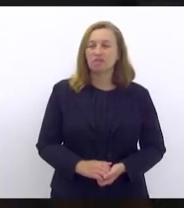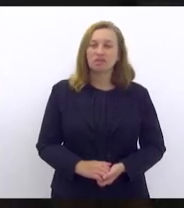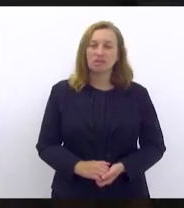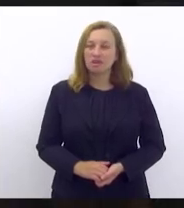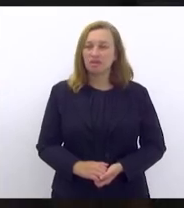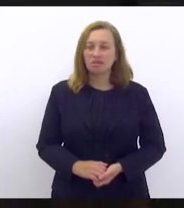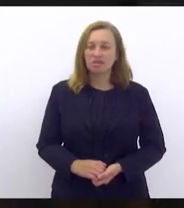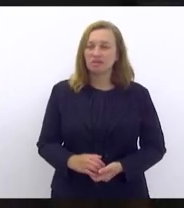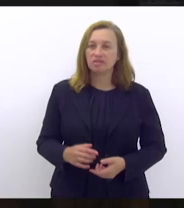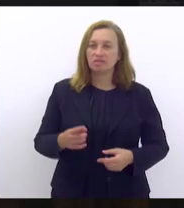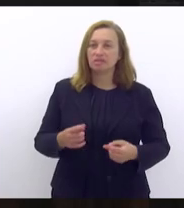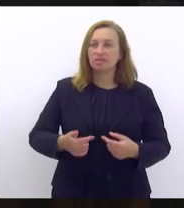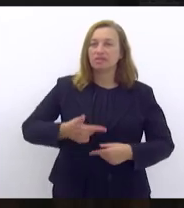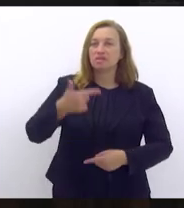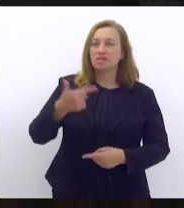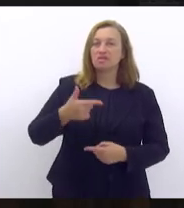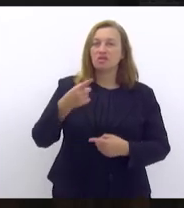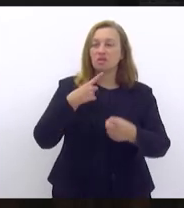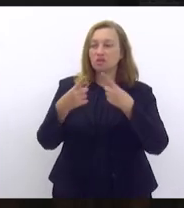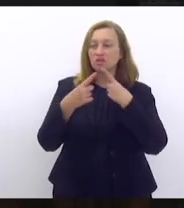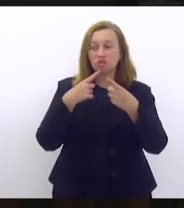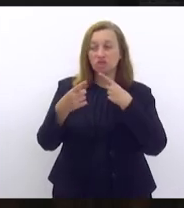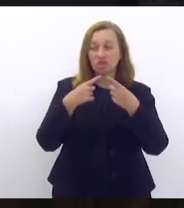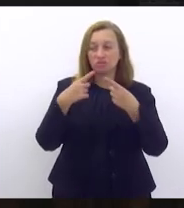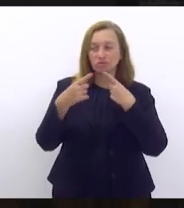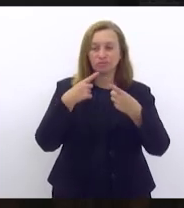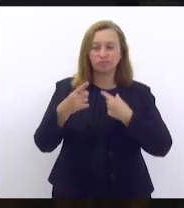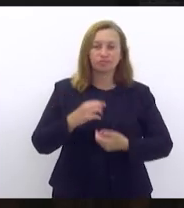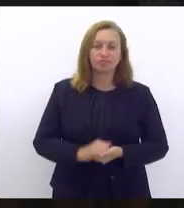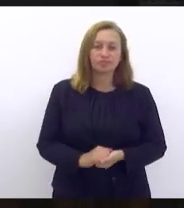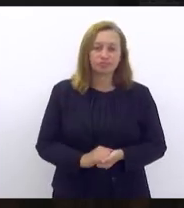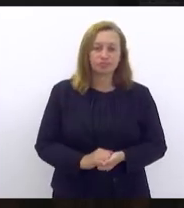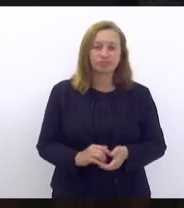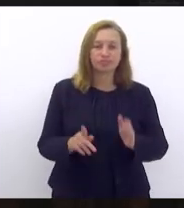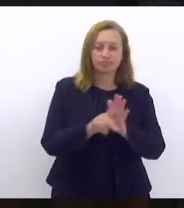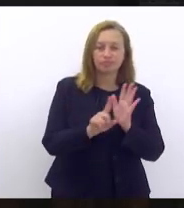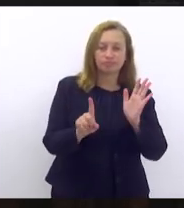Anuncio. Em segunda discussão, redação do vencido. Projeto de lei número